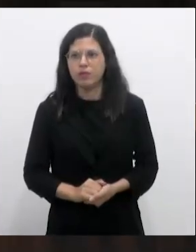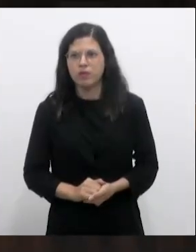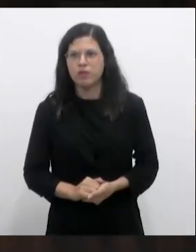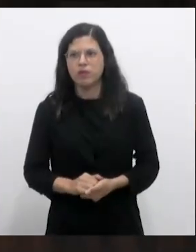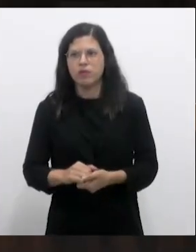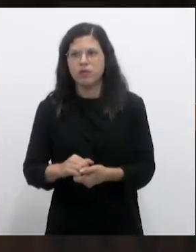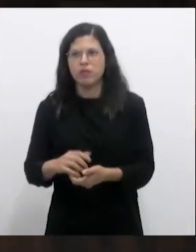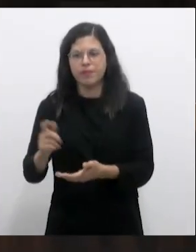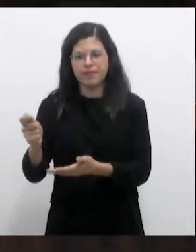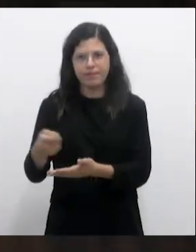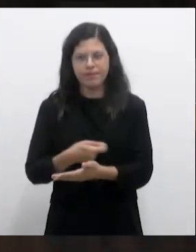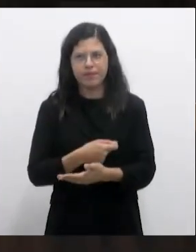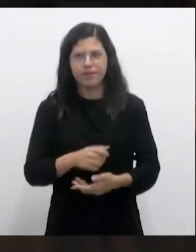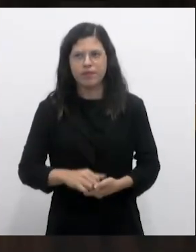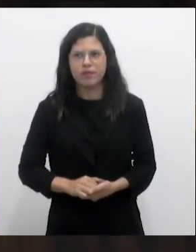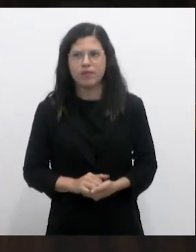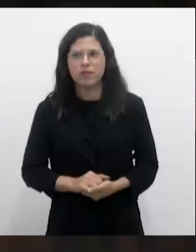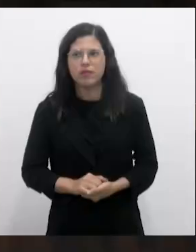vai a autógrafo.